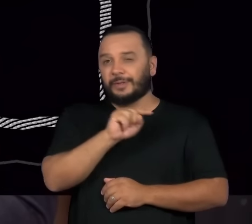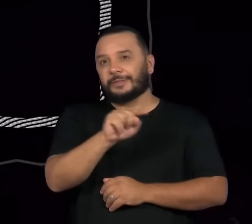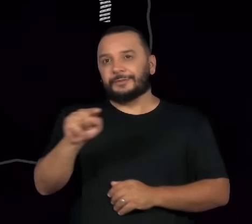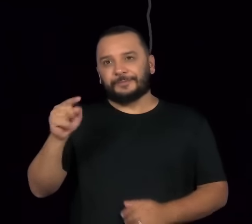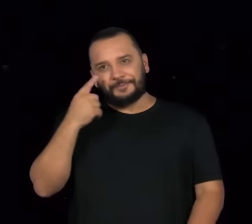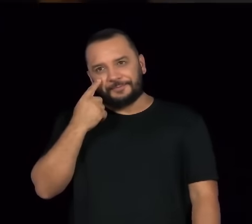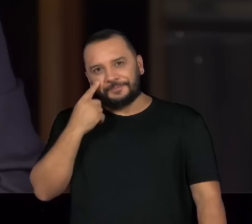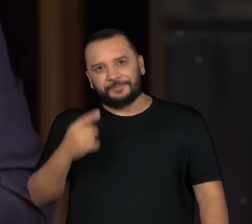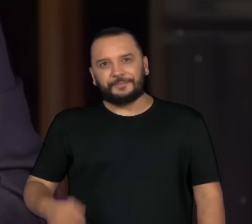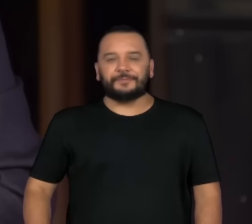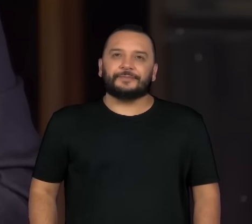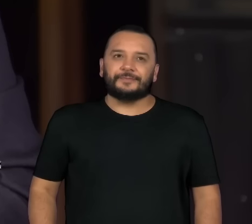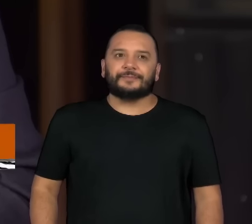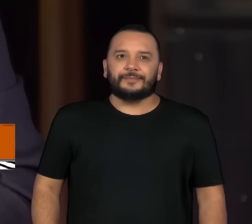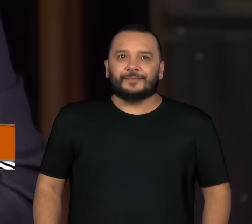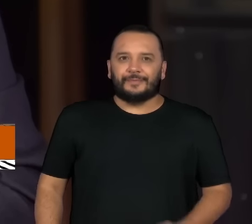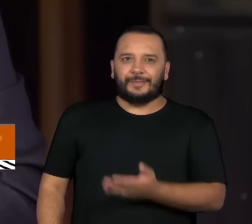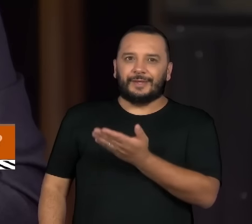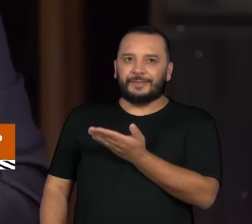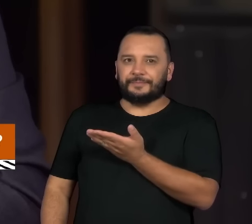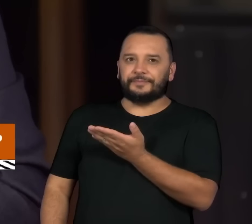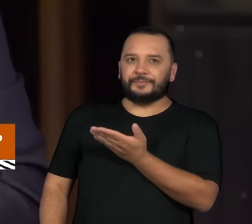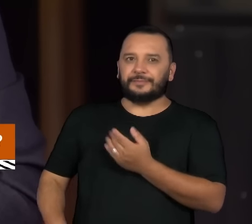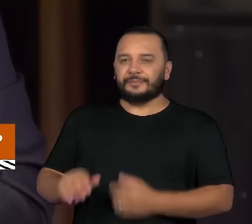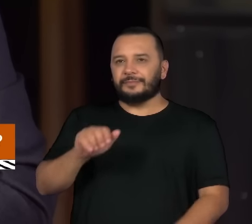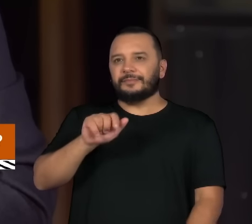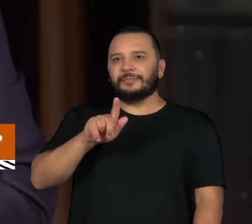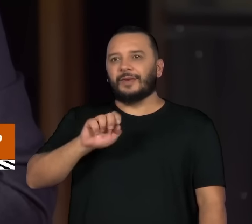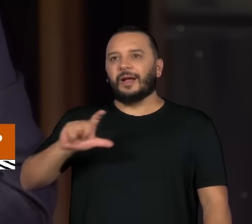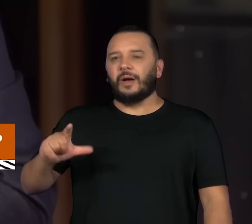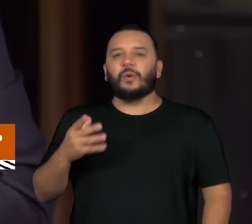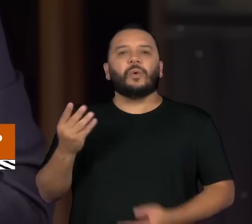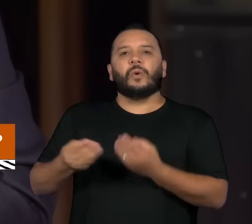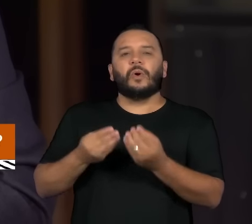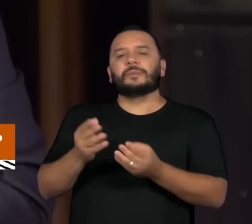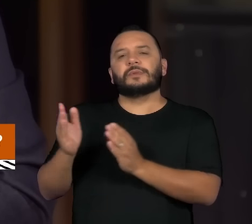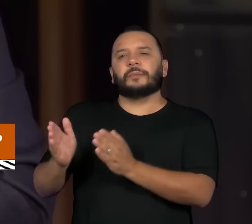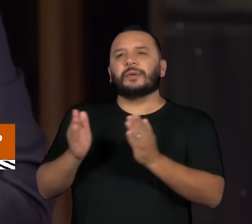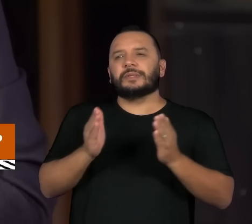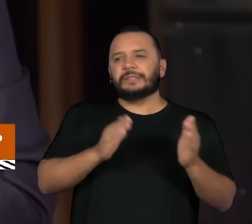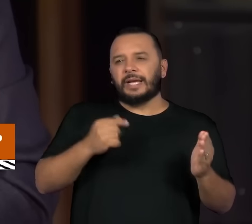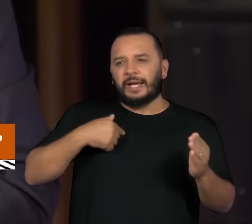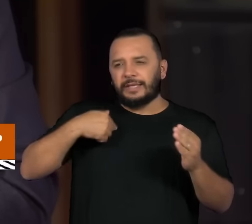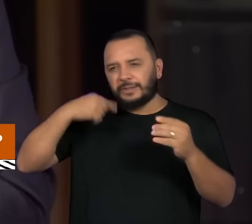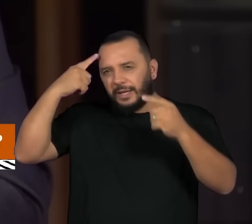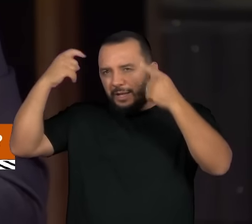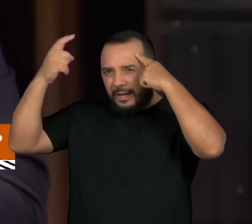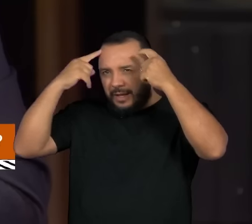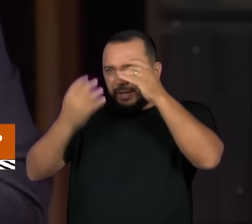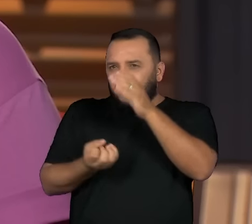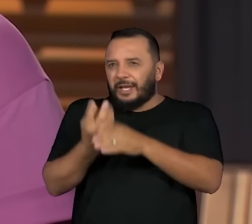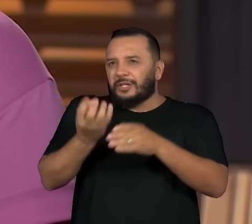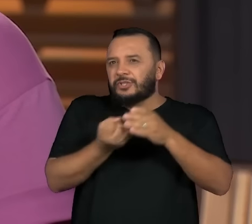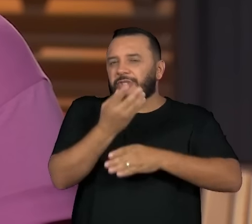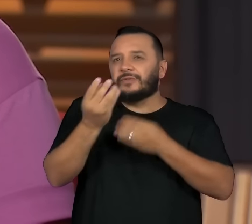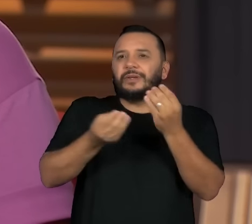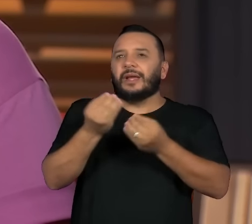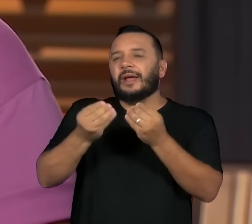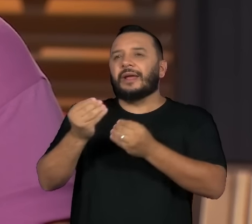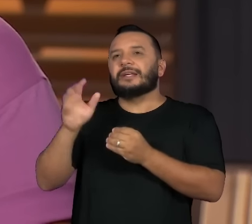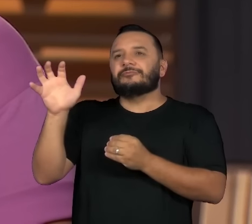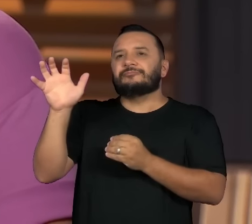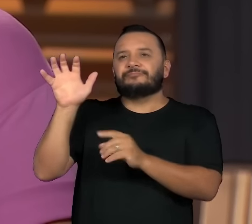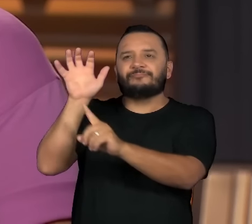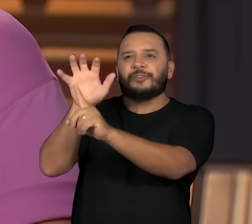Ó, Deus. a Gal de Brasília, como é teu processo criativo? Quais são as tuas referências?